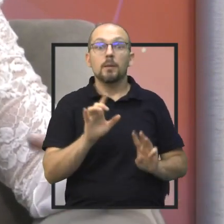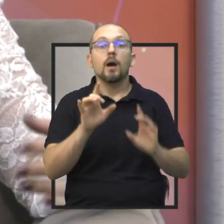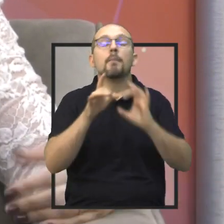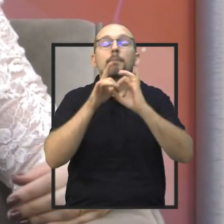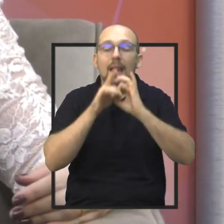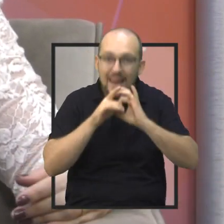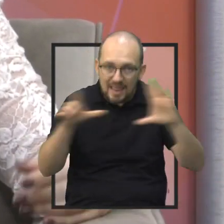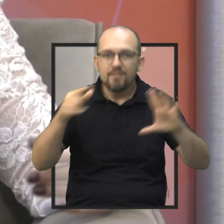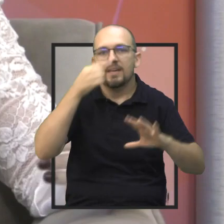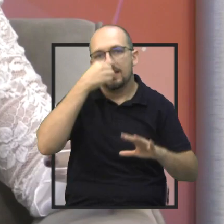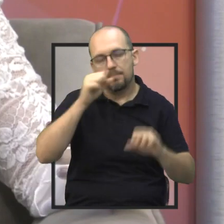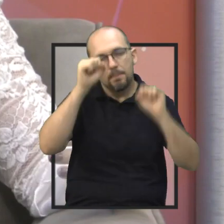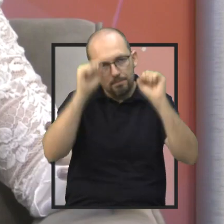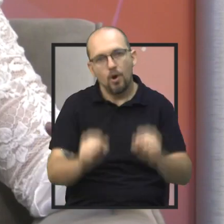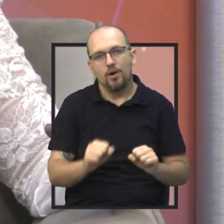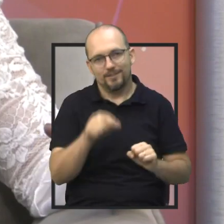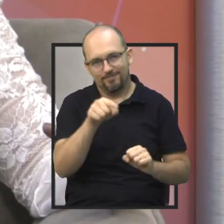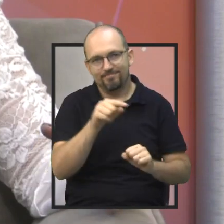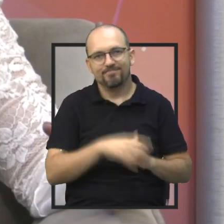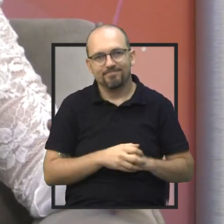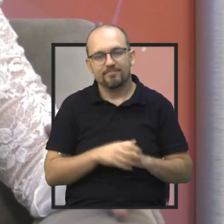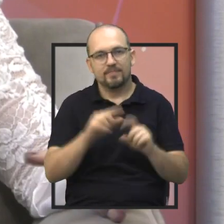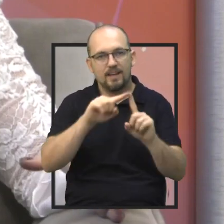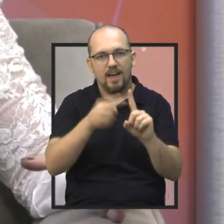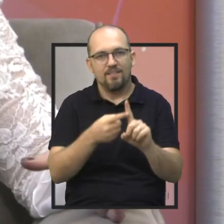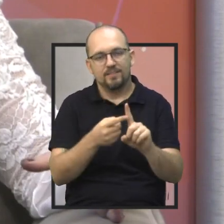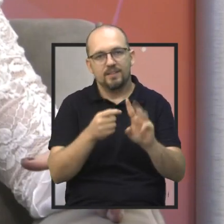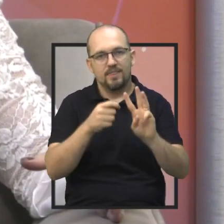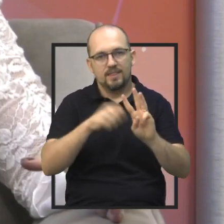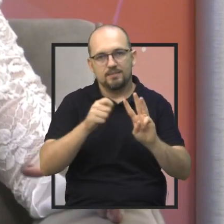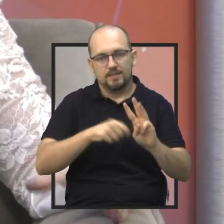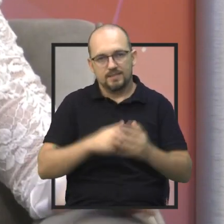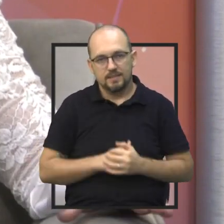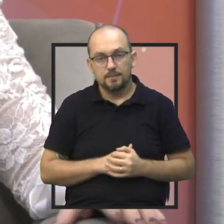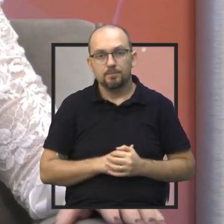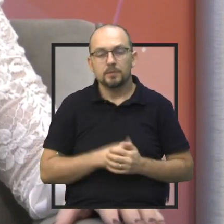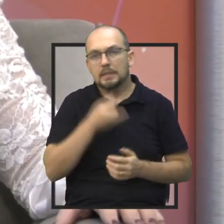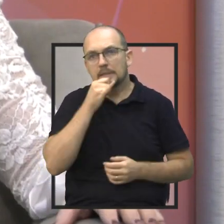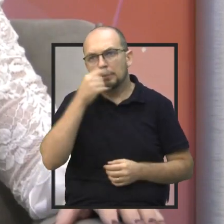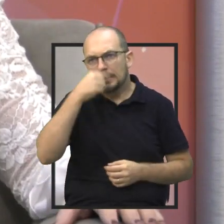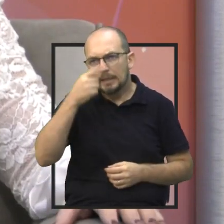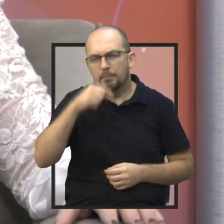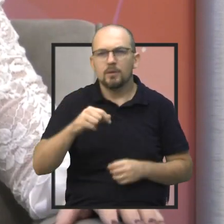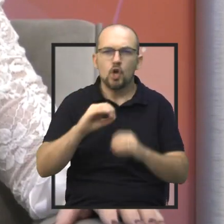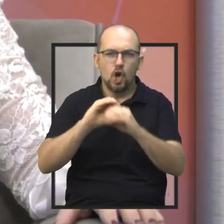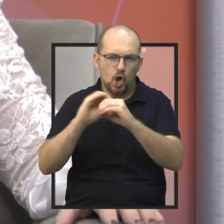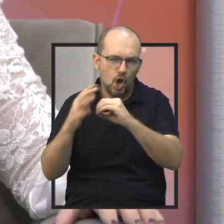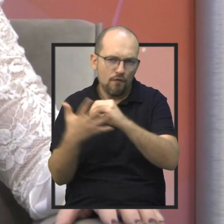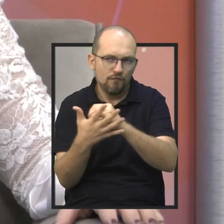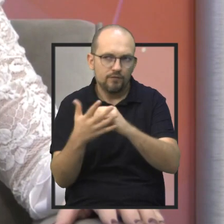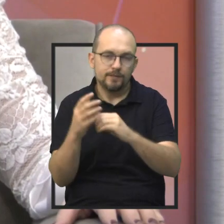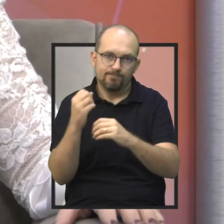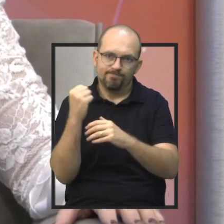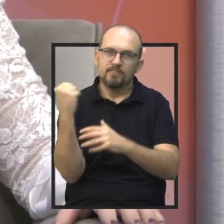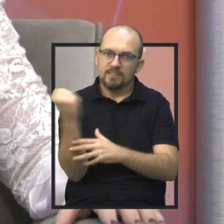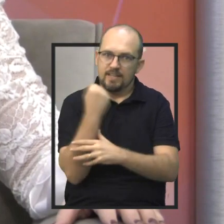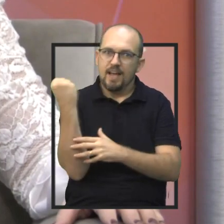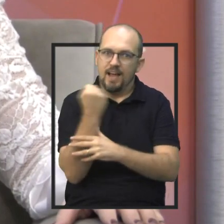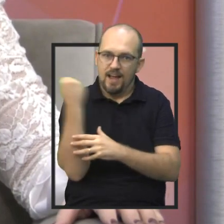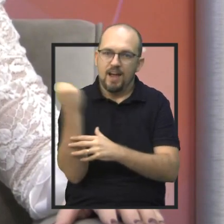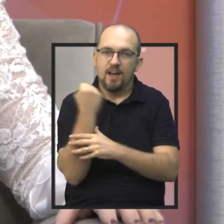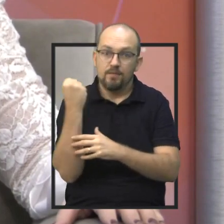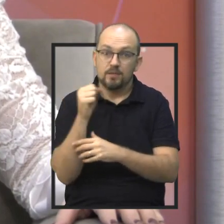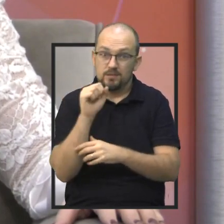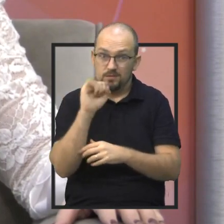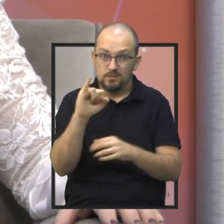gripe, porque a vacina contra a gripe, Covid, pela gravidade e pelo que